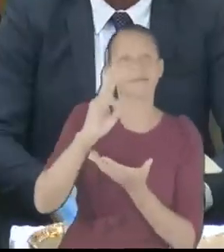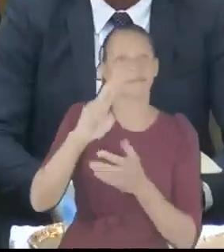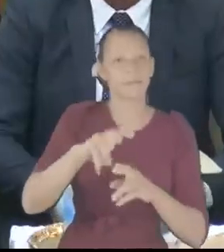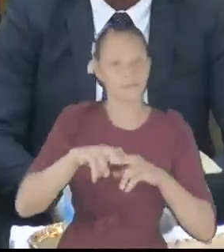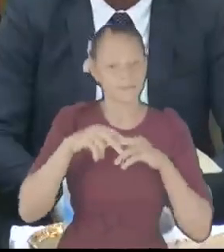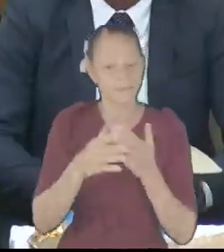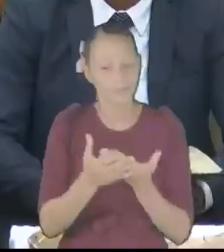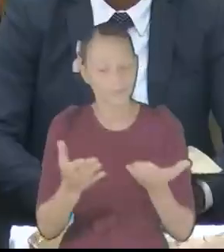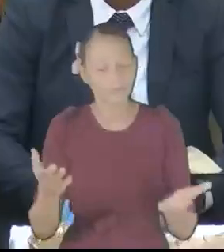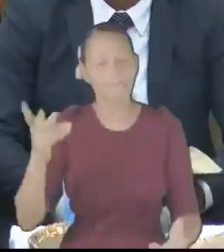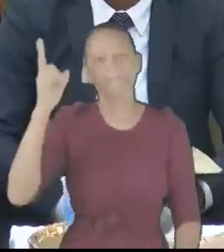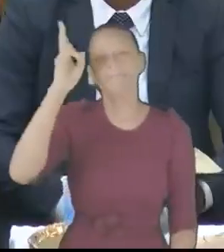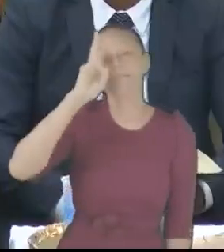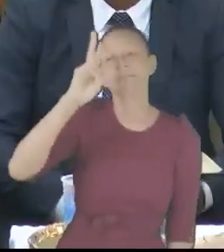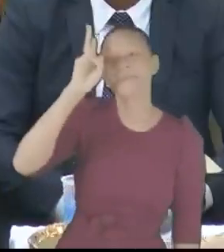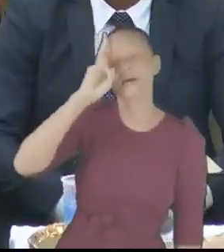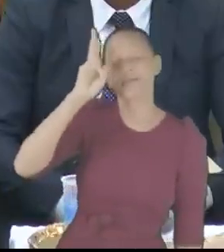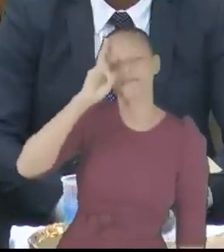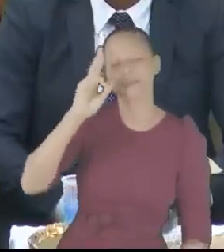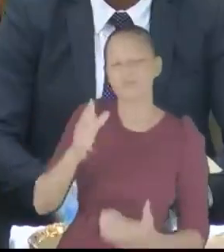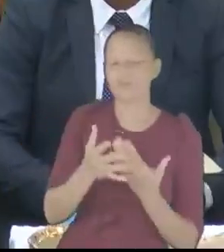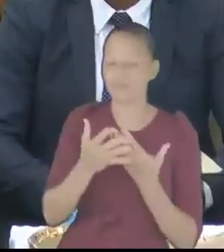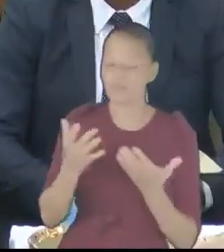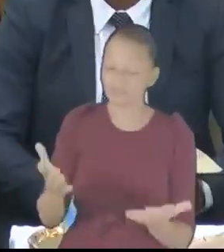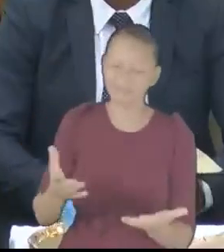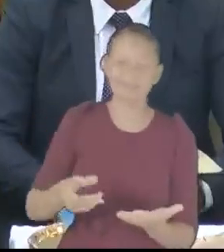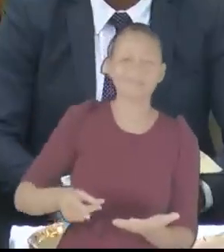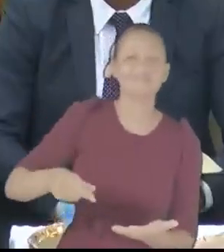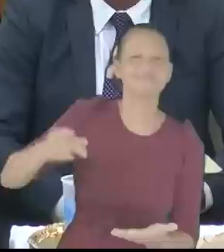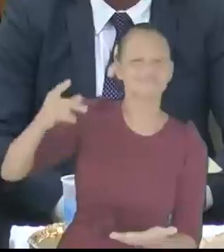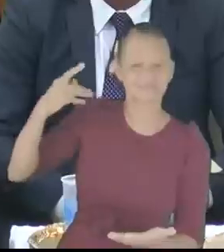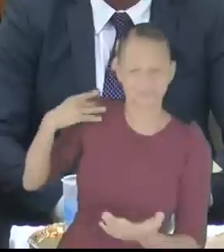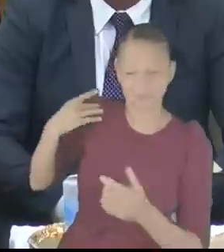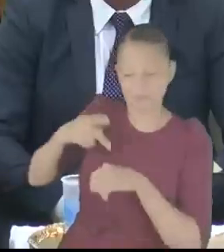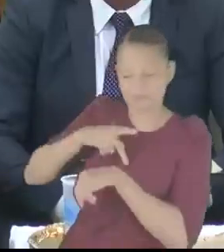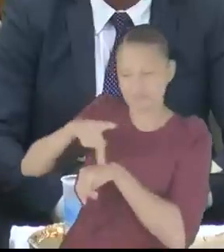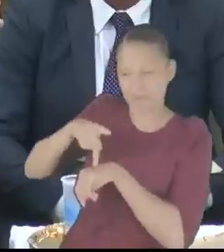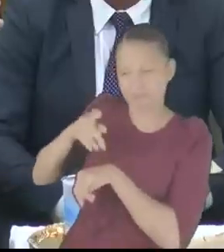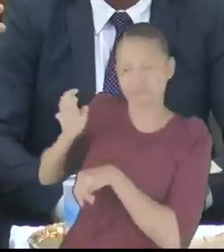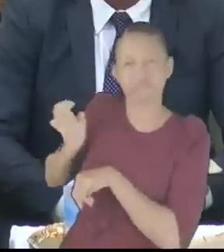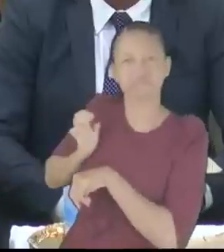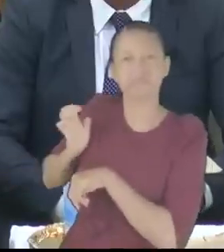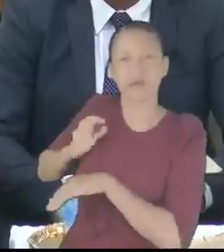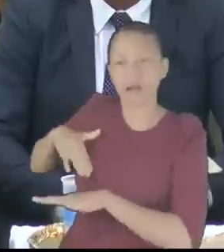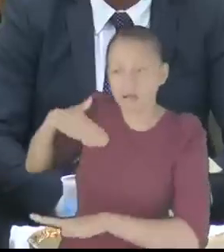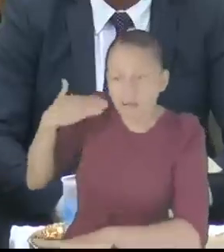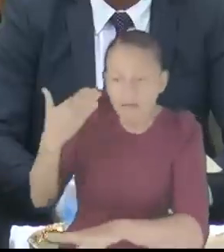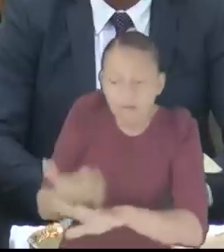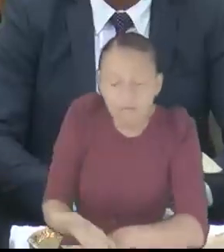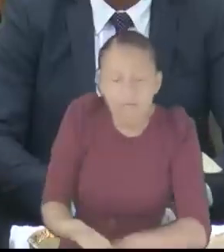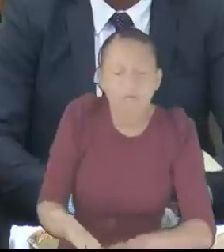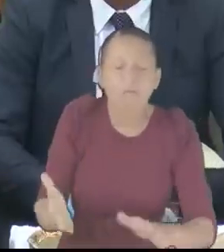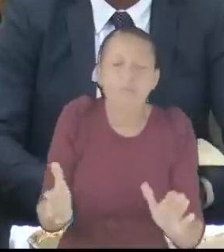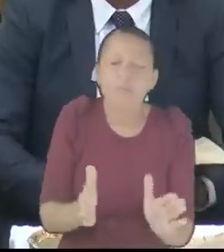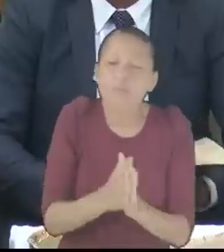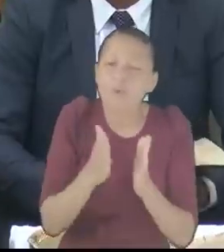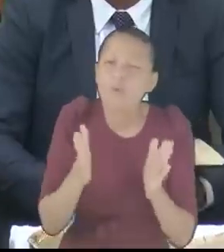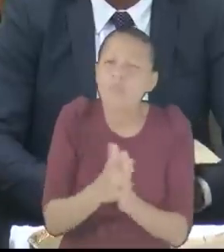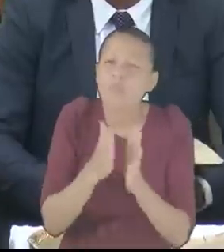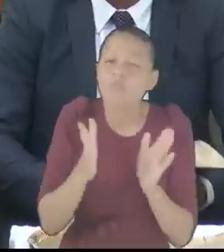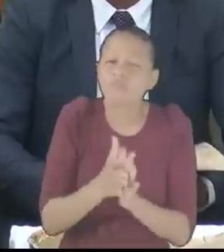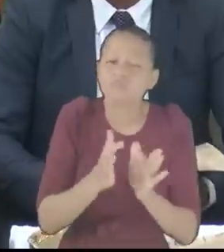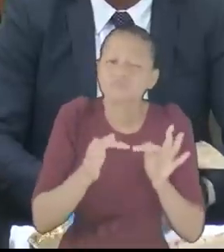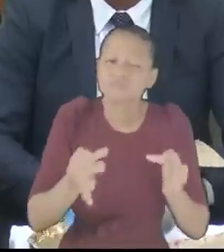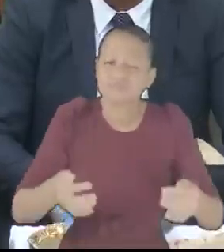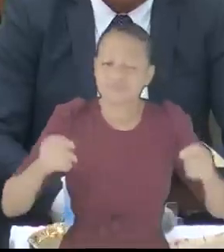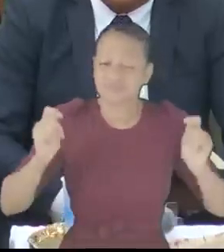esse memorial que Ele deixou, que desde os países mais ricos até os países mais